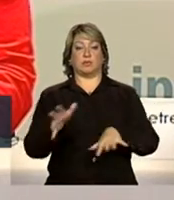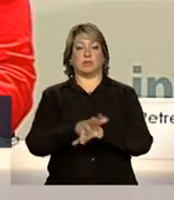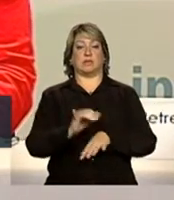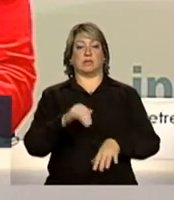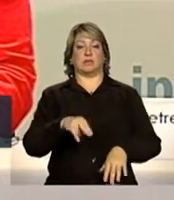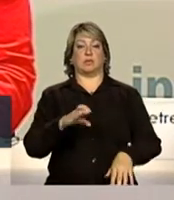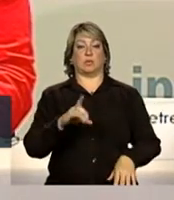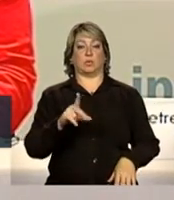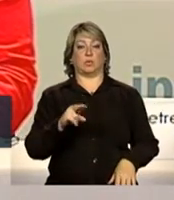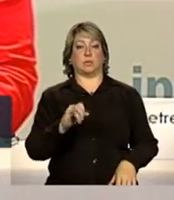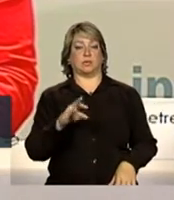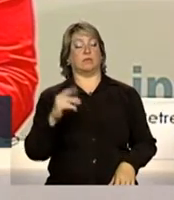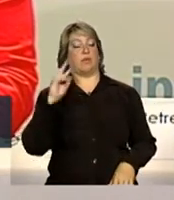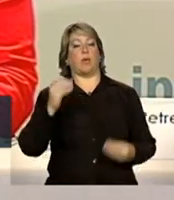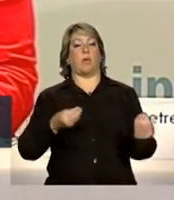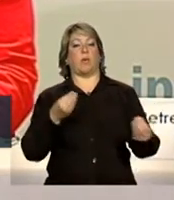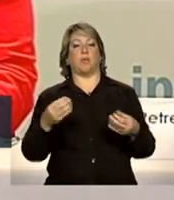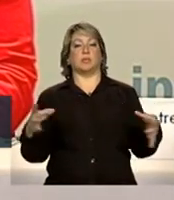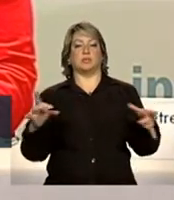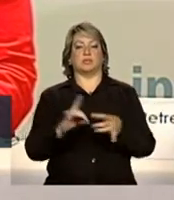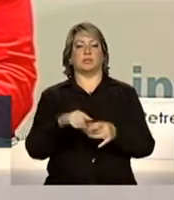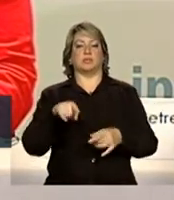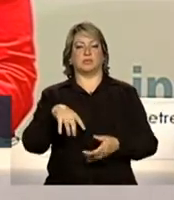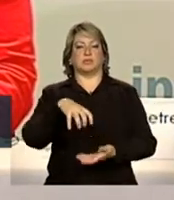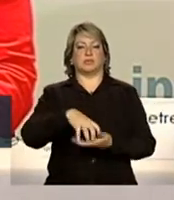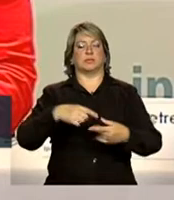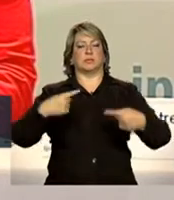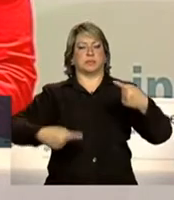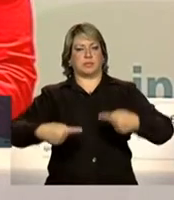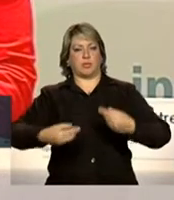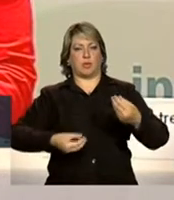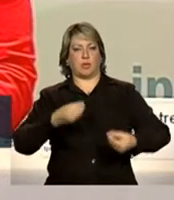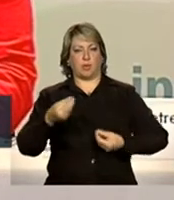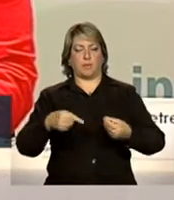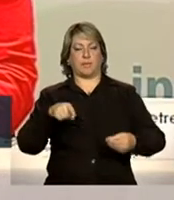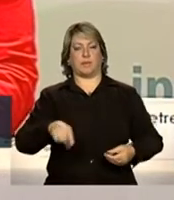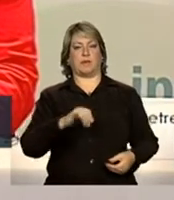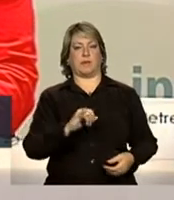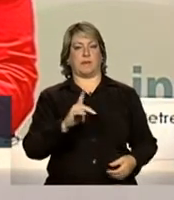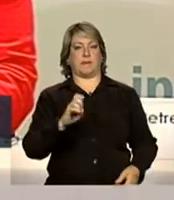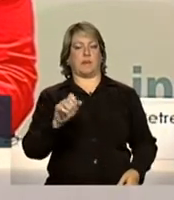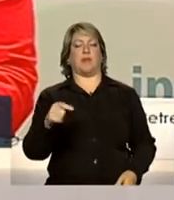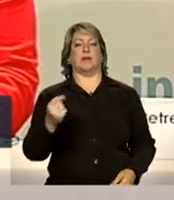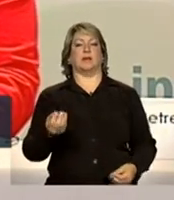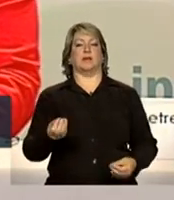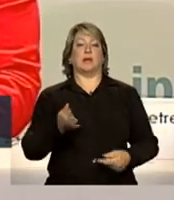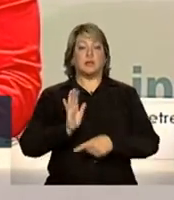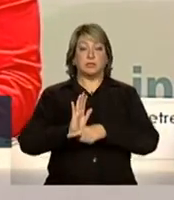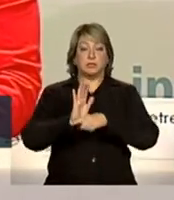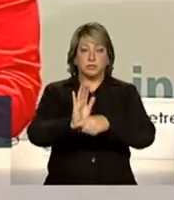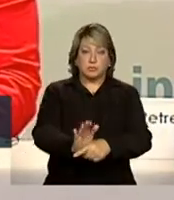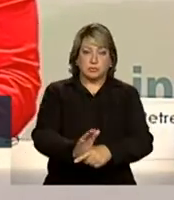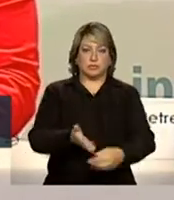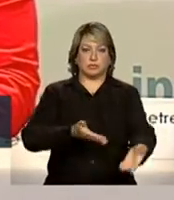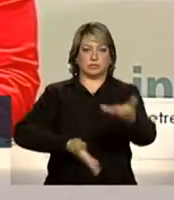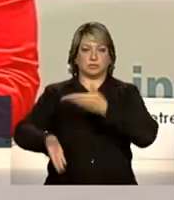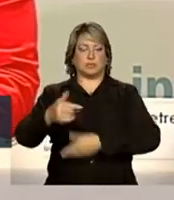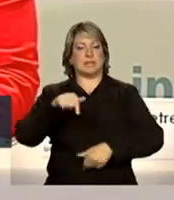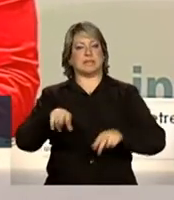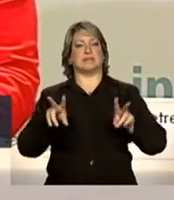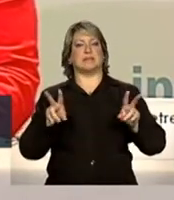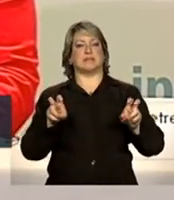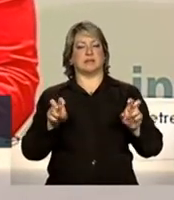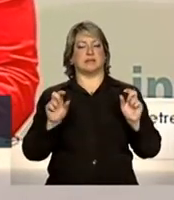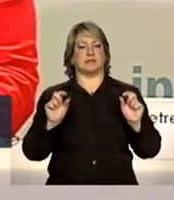centro do debate do órgão e o posicionamento do Instituto como interlocutor e articulador desta